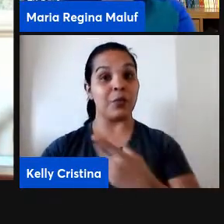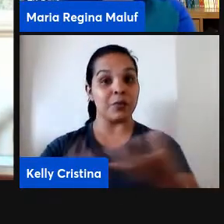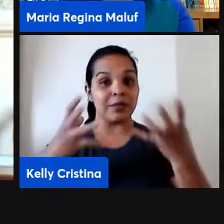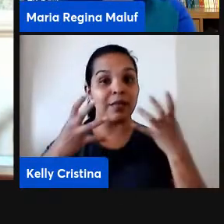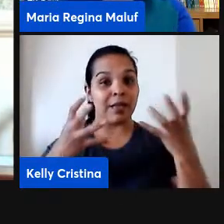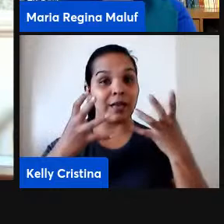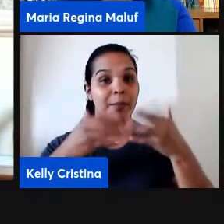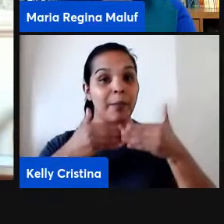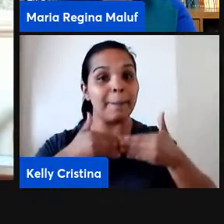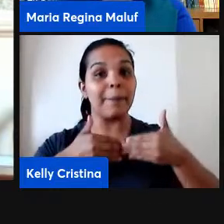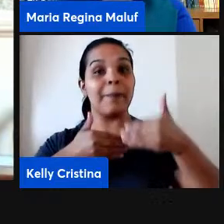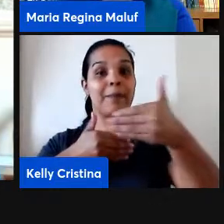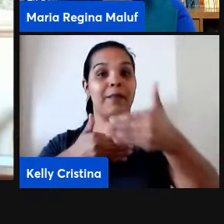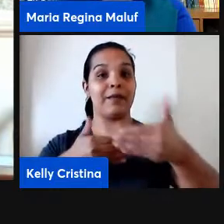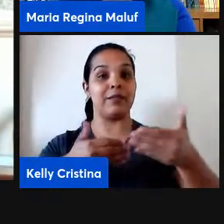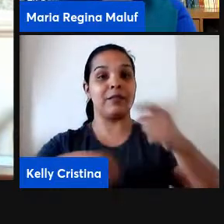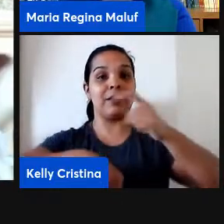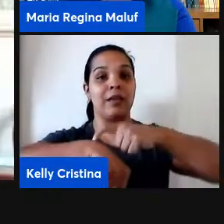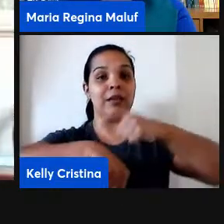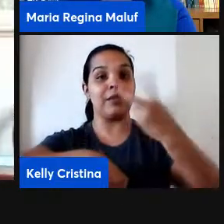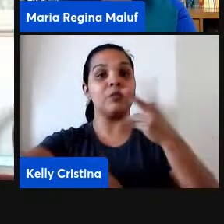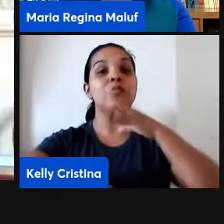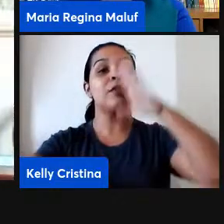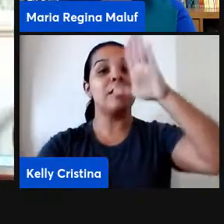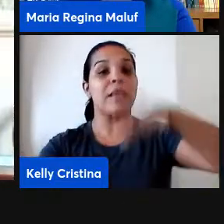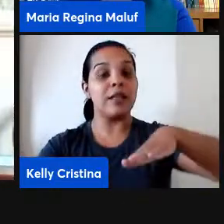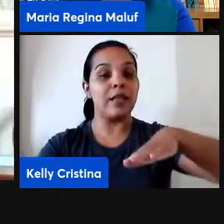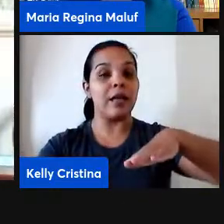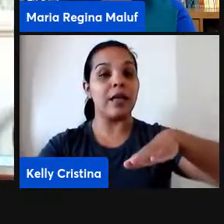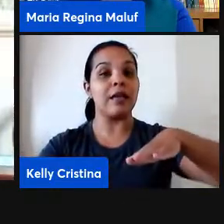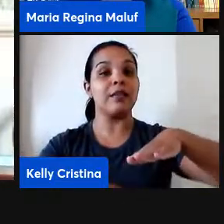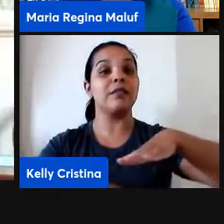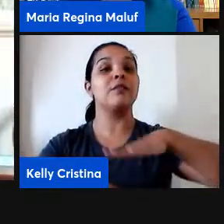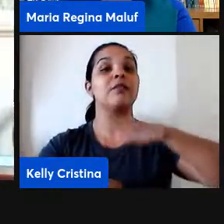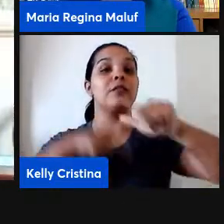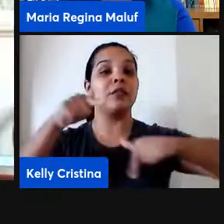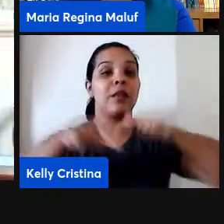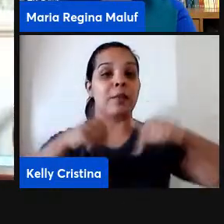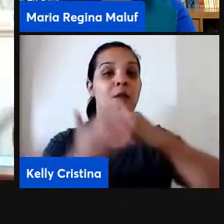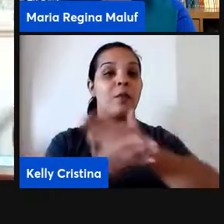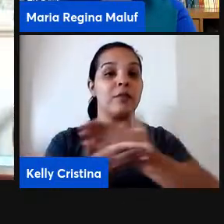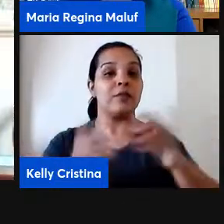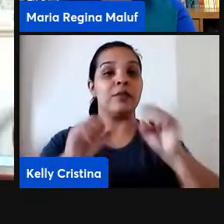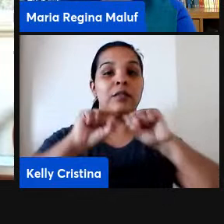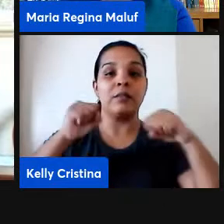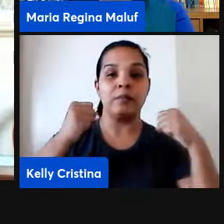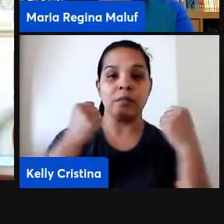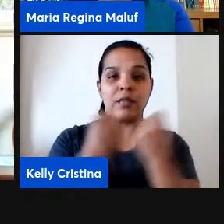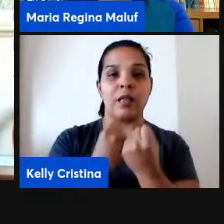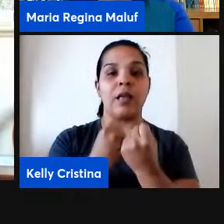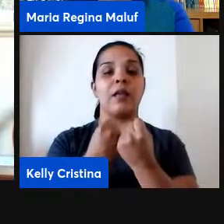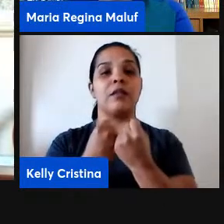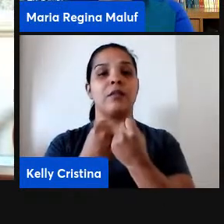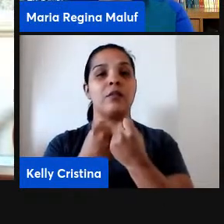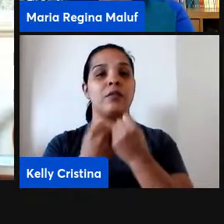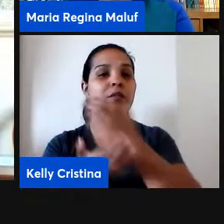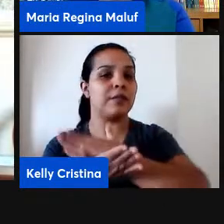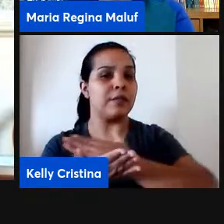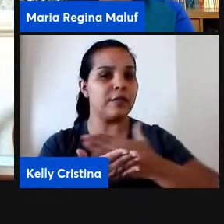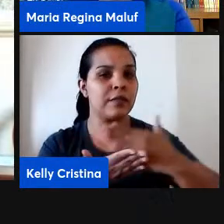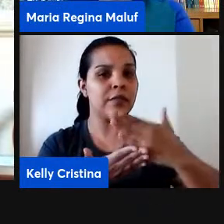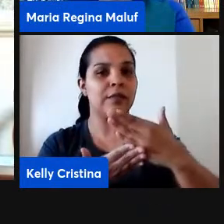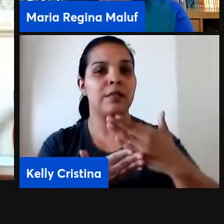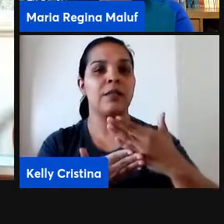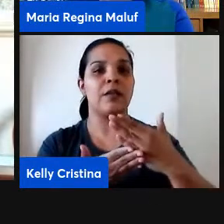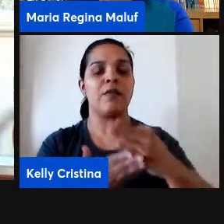hoje, às 14 horas, atividades que vão se suceder, amanhã simpósios iniciam, e